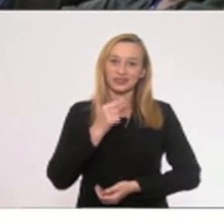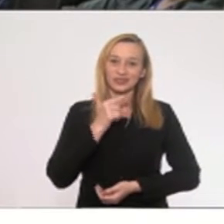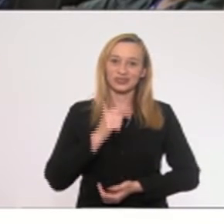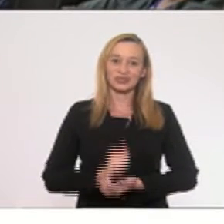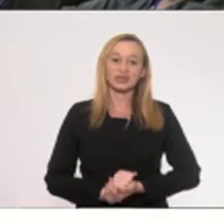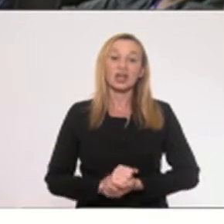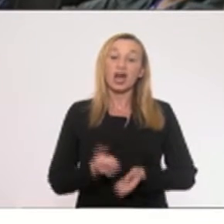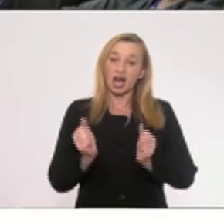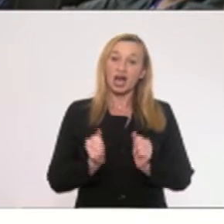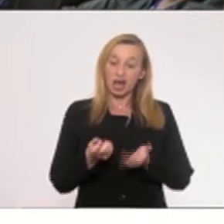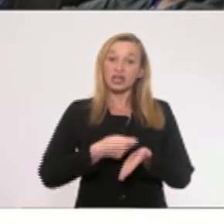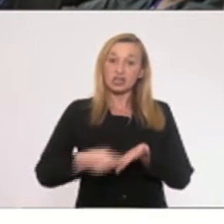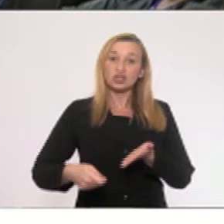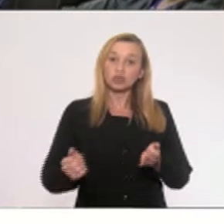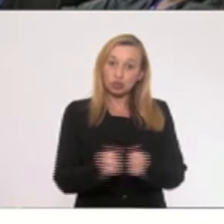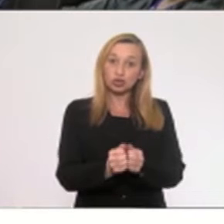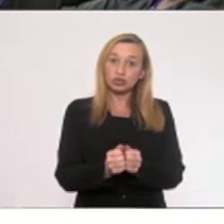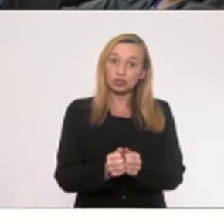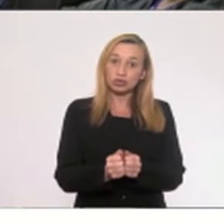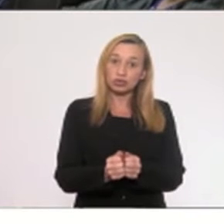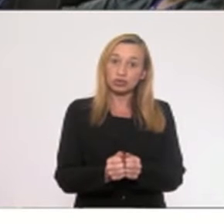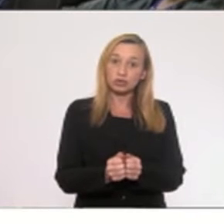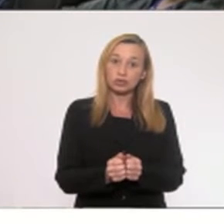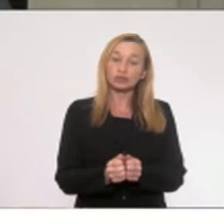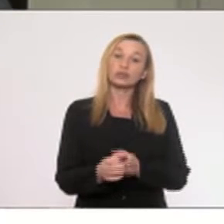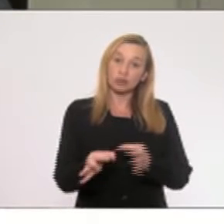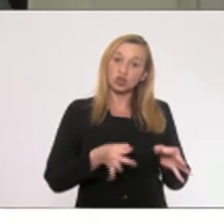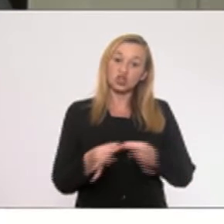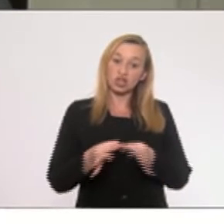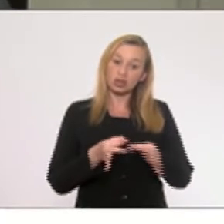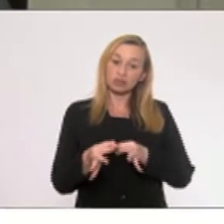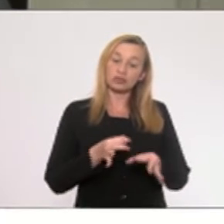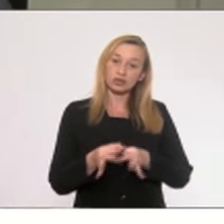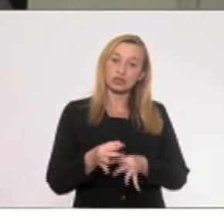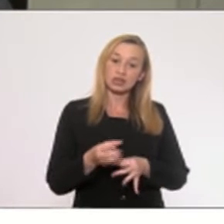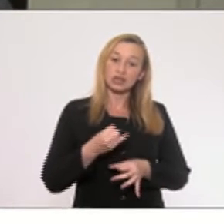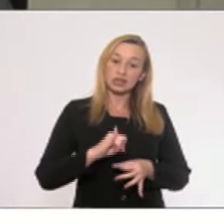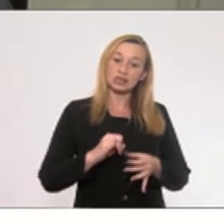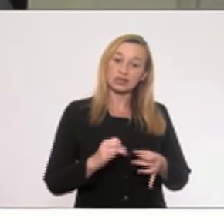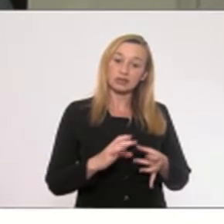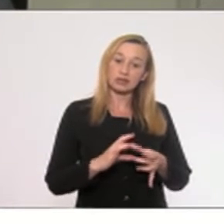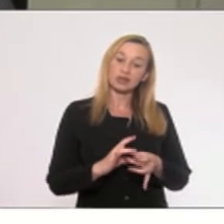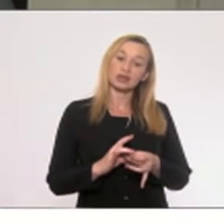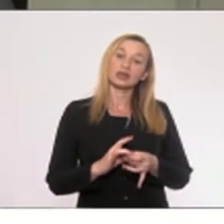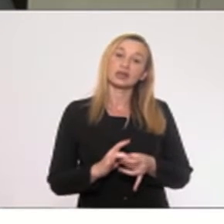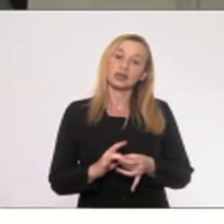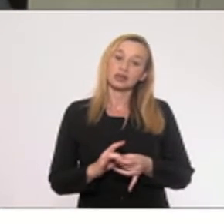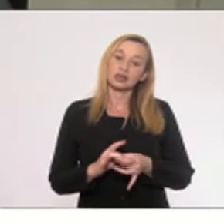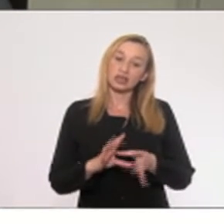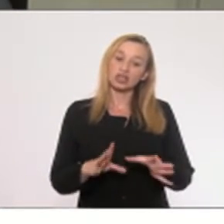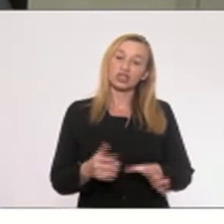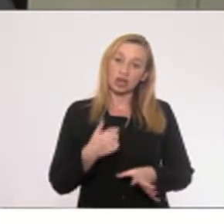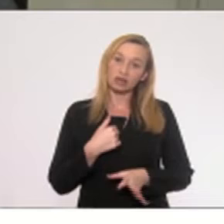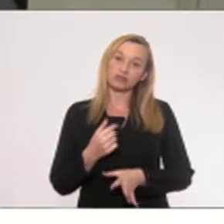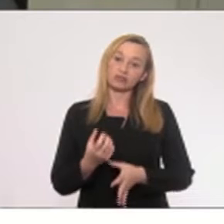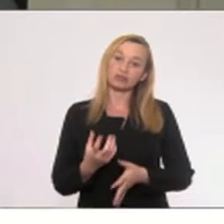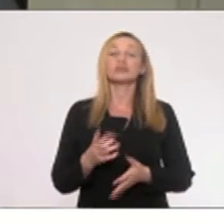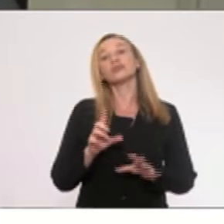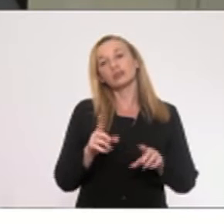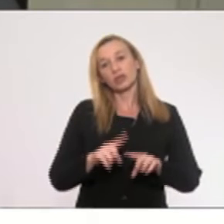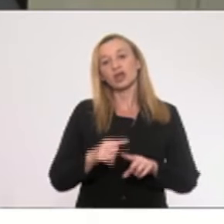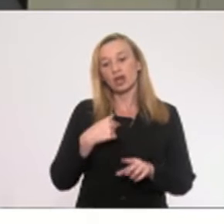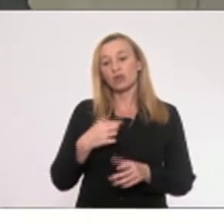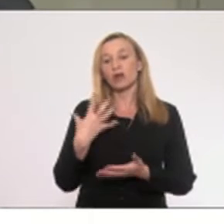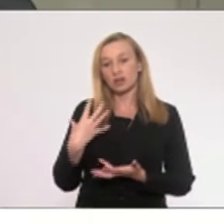Assino junto também. Então, voto favorável. agora. Assino junto o projeto com Vossa Excelência e me dê essa Assino honra. junto. Só que eu concordo com